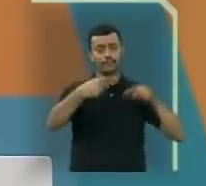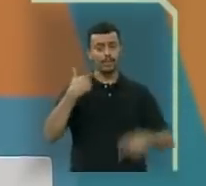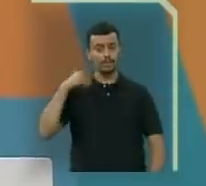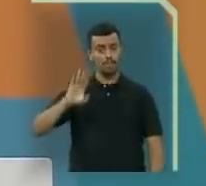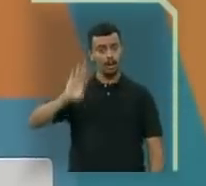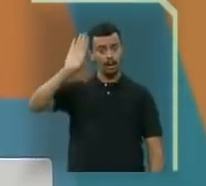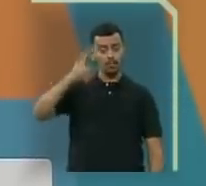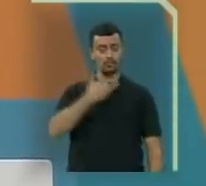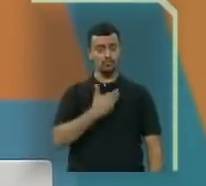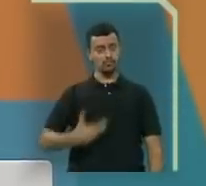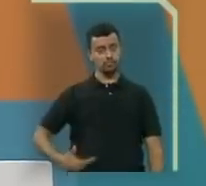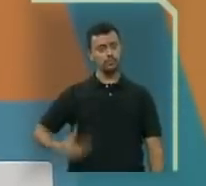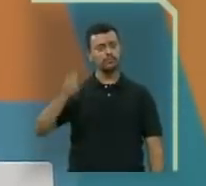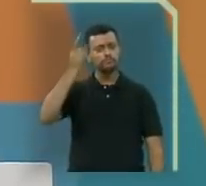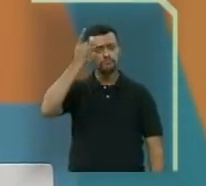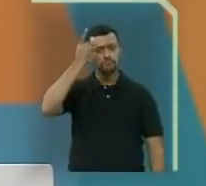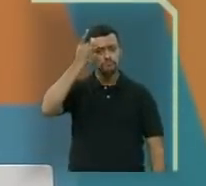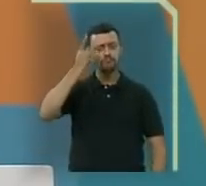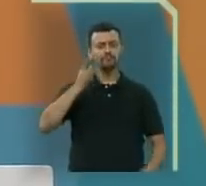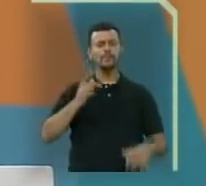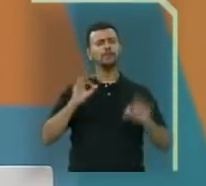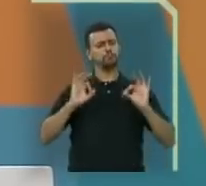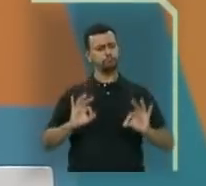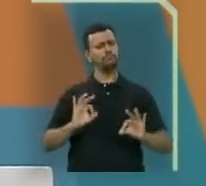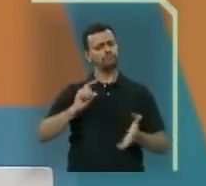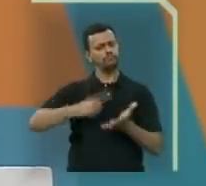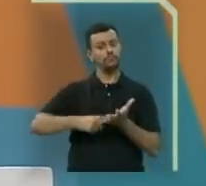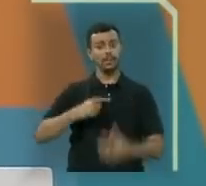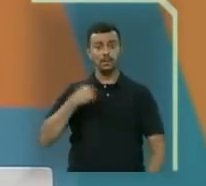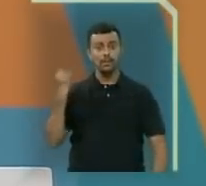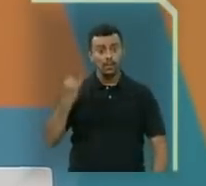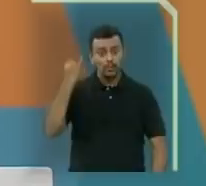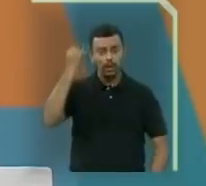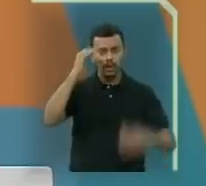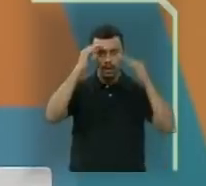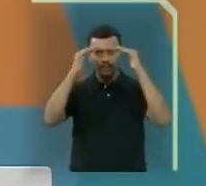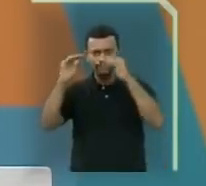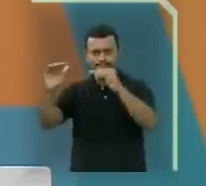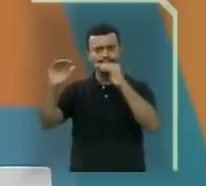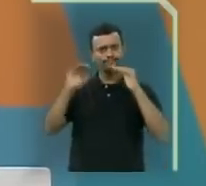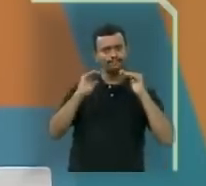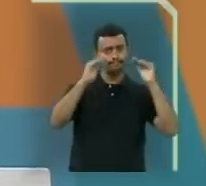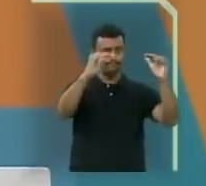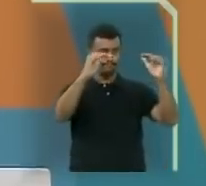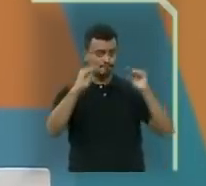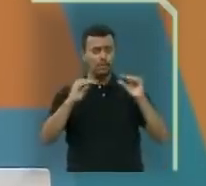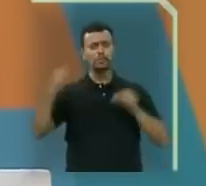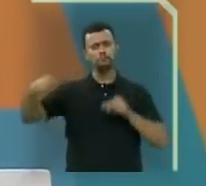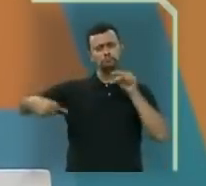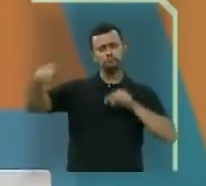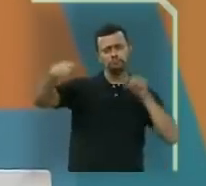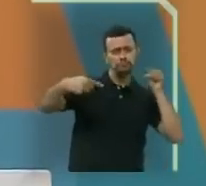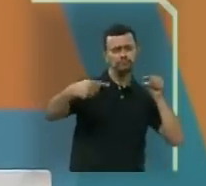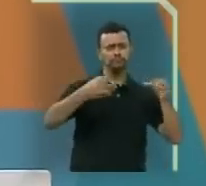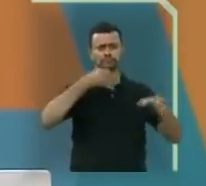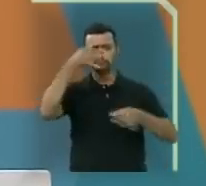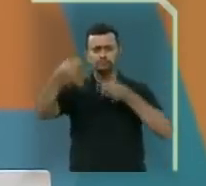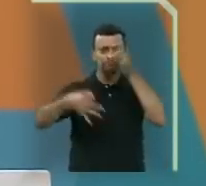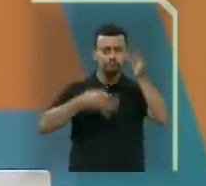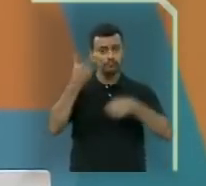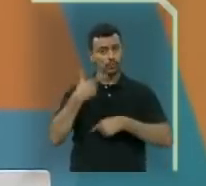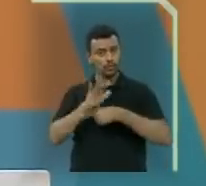São Paulo, convicta da importância do respeitoso confronto de ideias para a decisão do